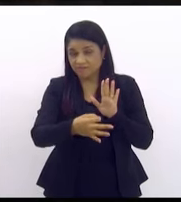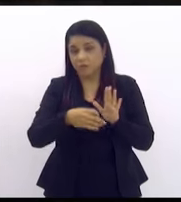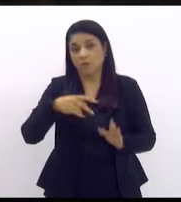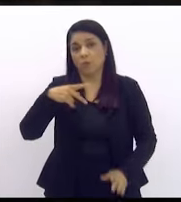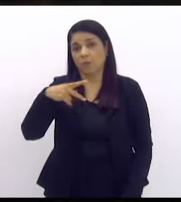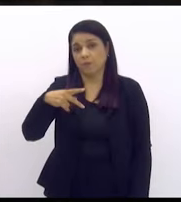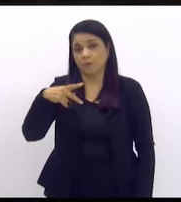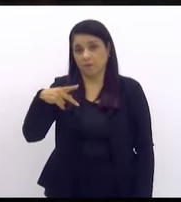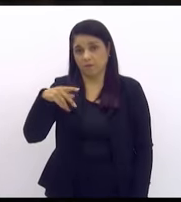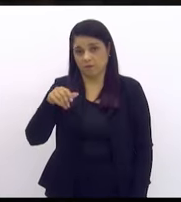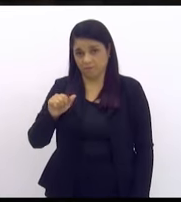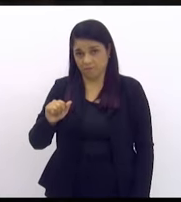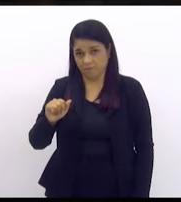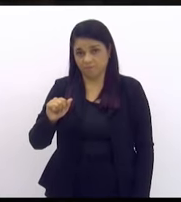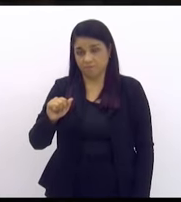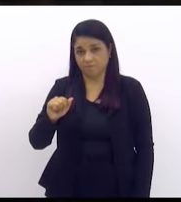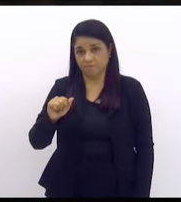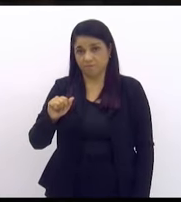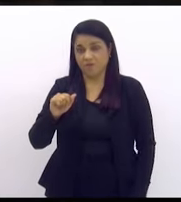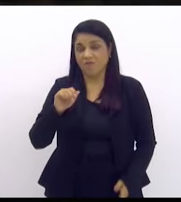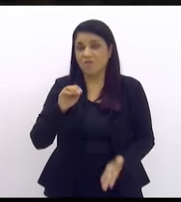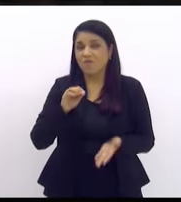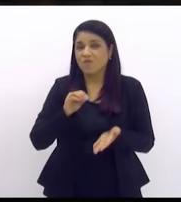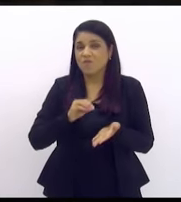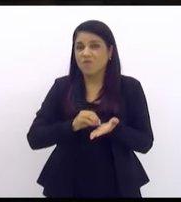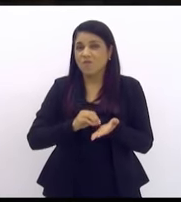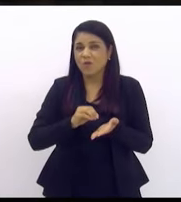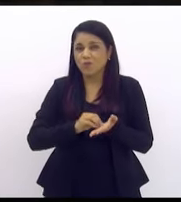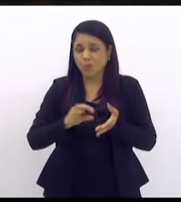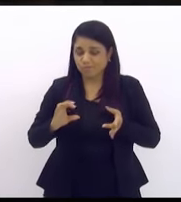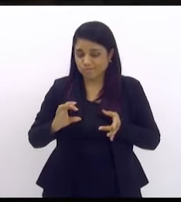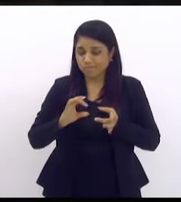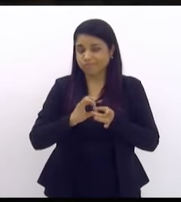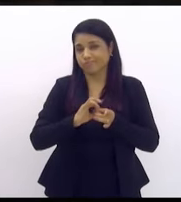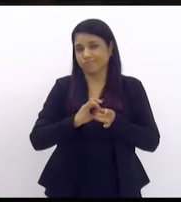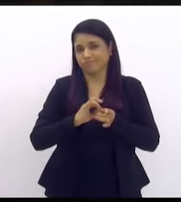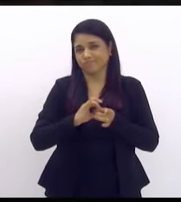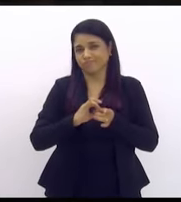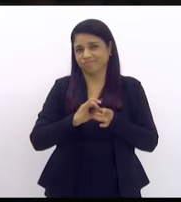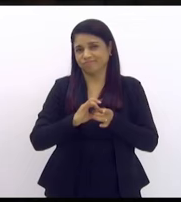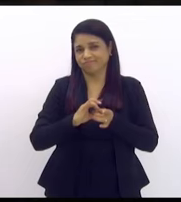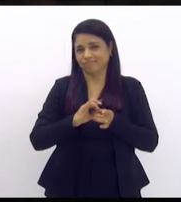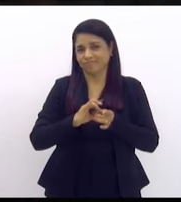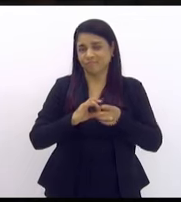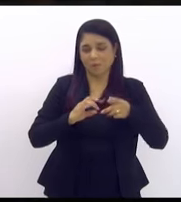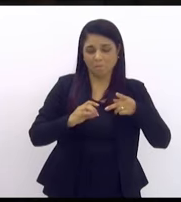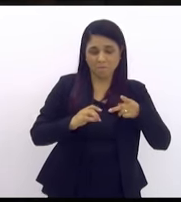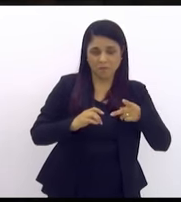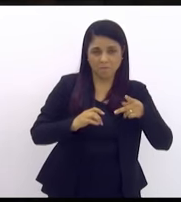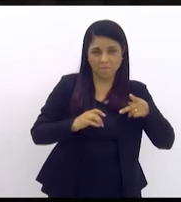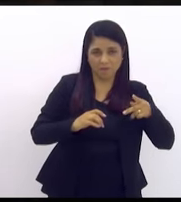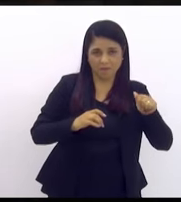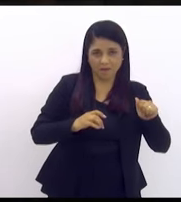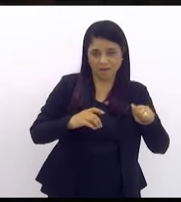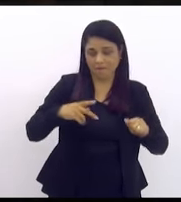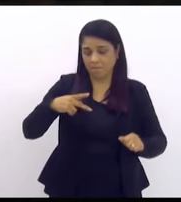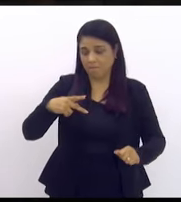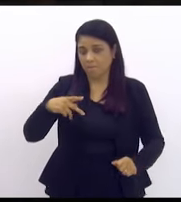PPA é que faltou maior conexão entre o PPA e o PEDS.